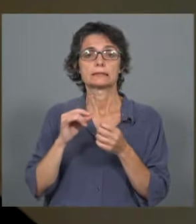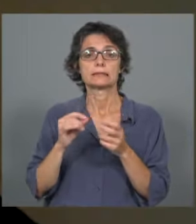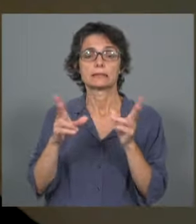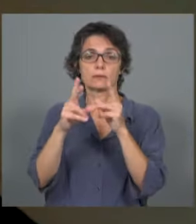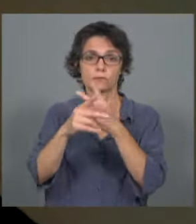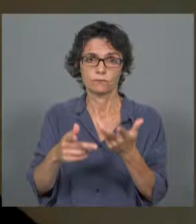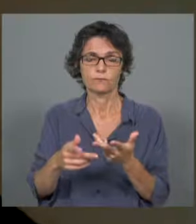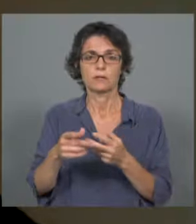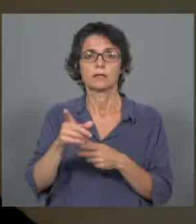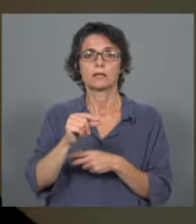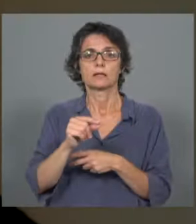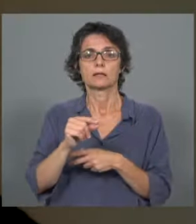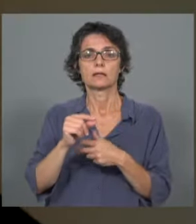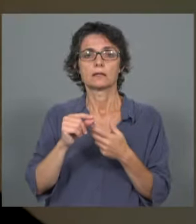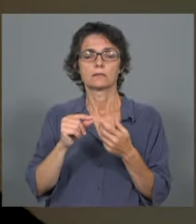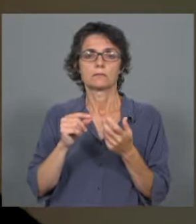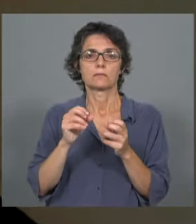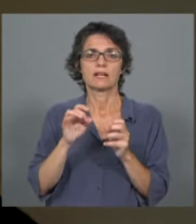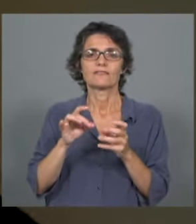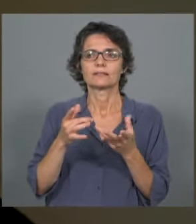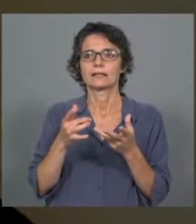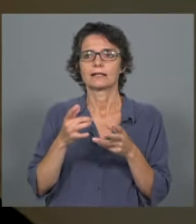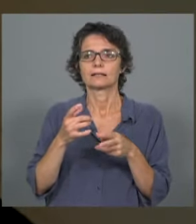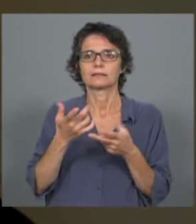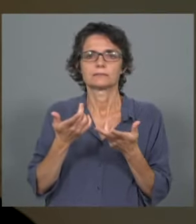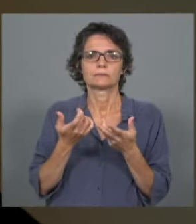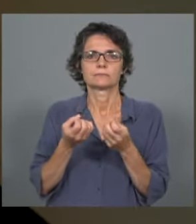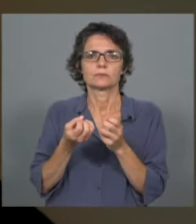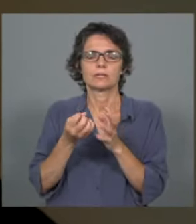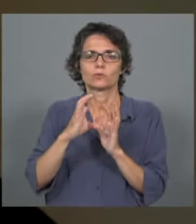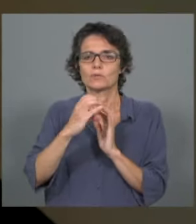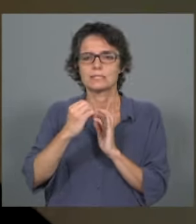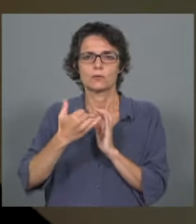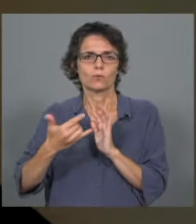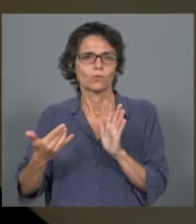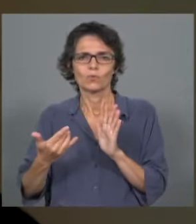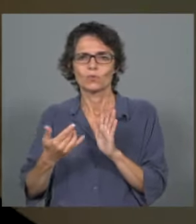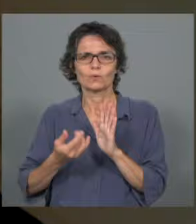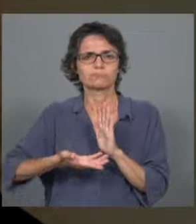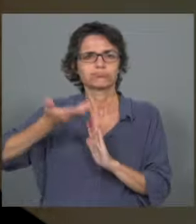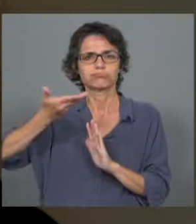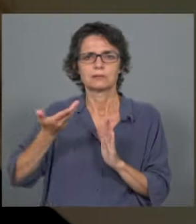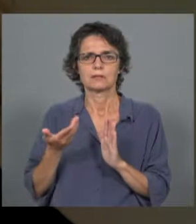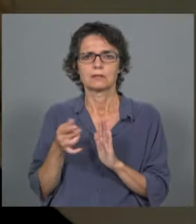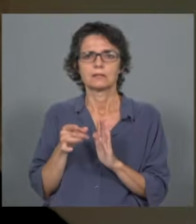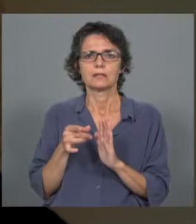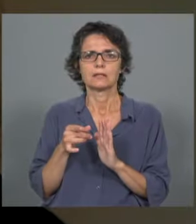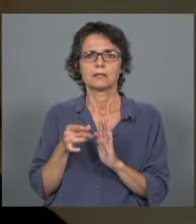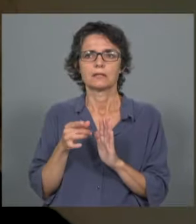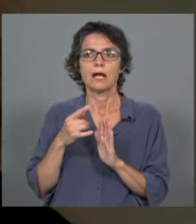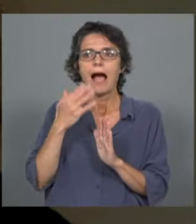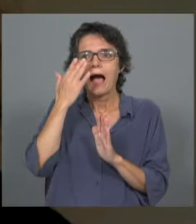renováveis através da combustão e queima de combustível fóssil. E passo a passo,